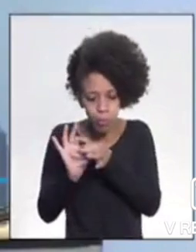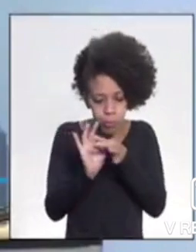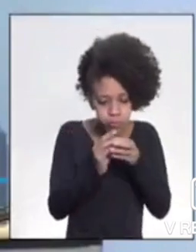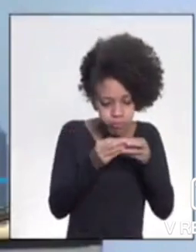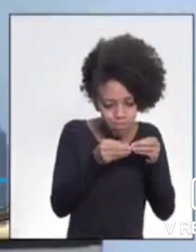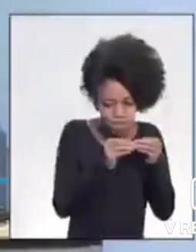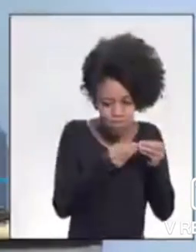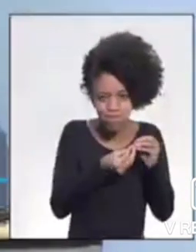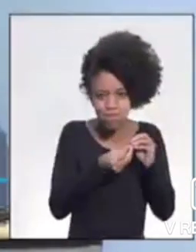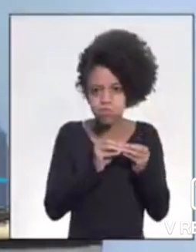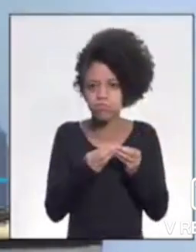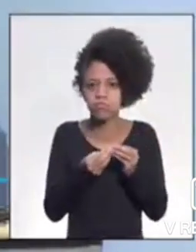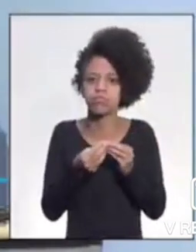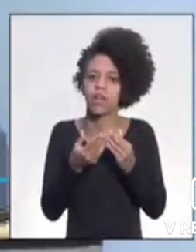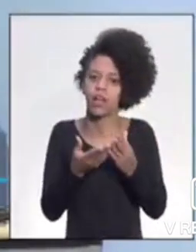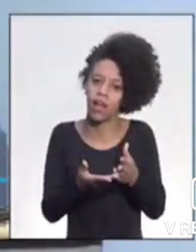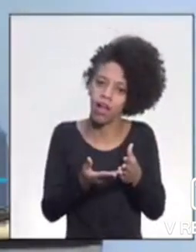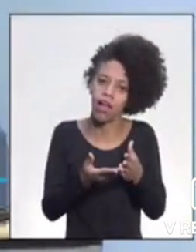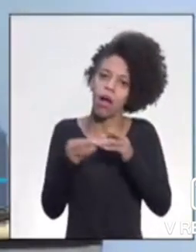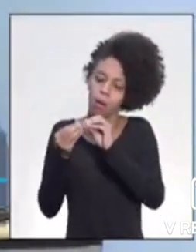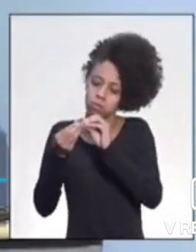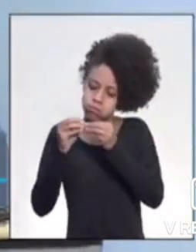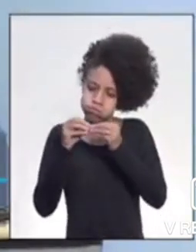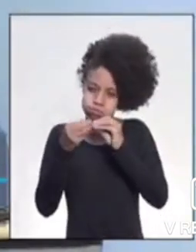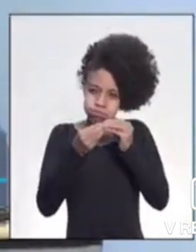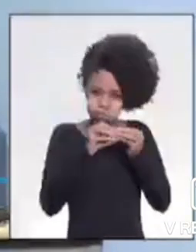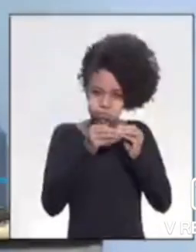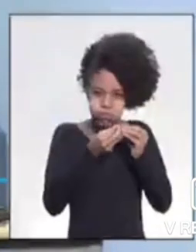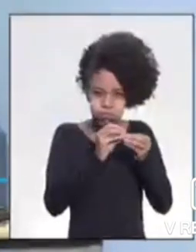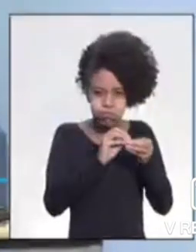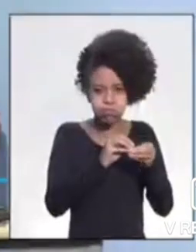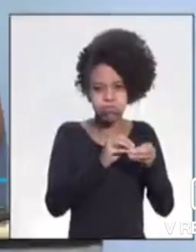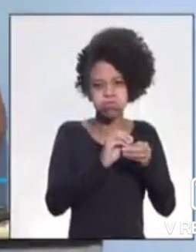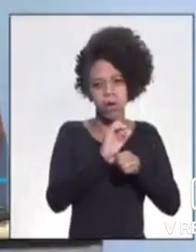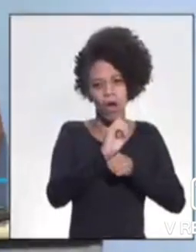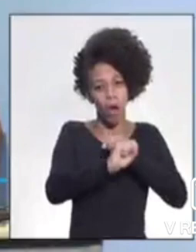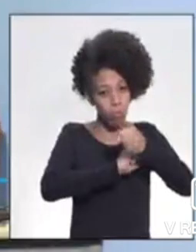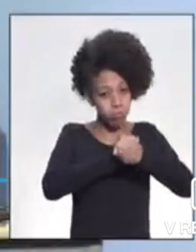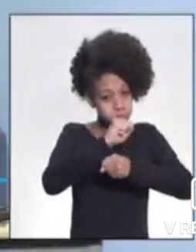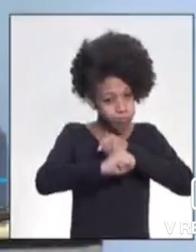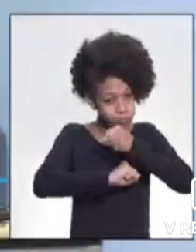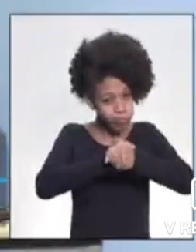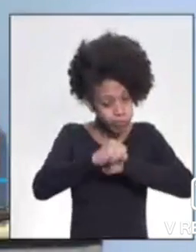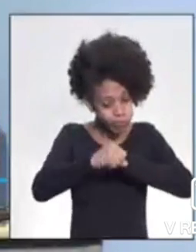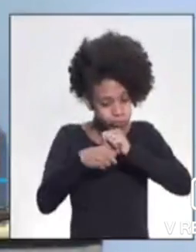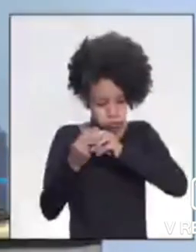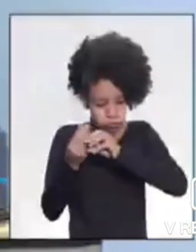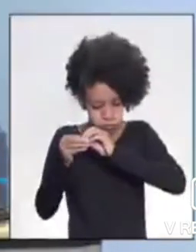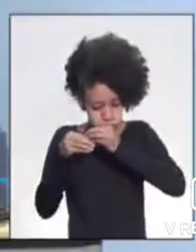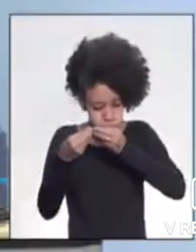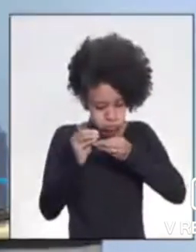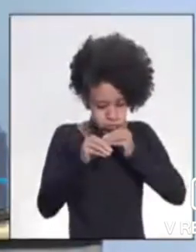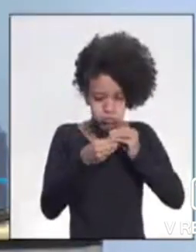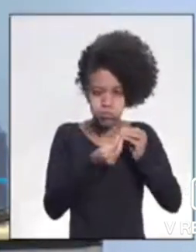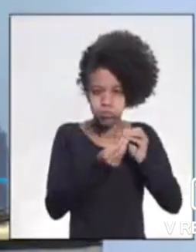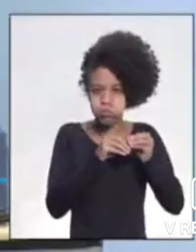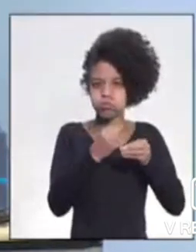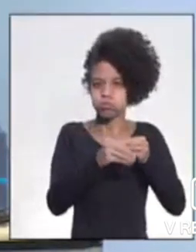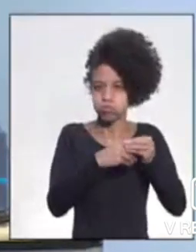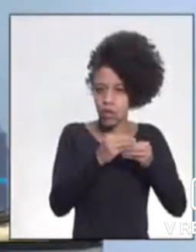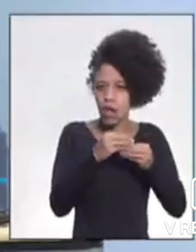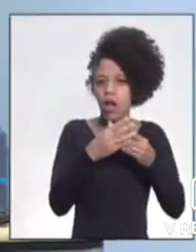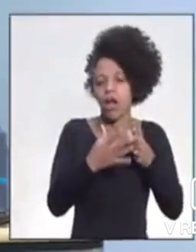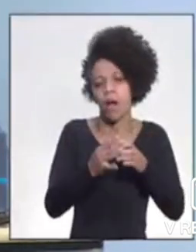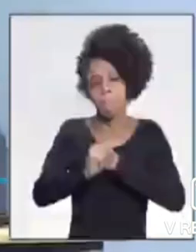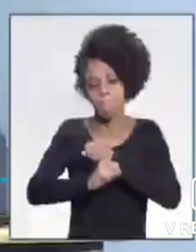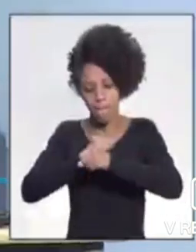meio abstrato explicar, mas existem átomos que estão ligados. É como se houvesse uma corda imaginária conectando um elemento químico a outro, um átomo